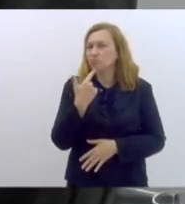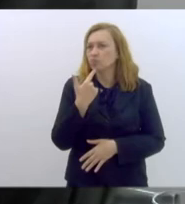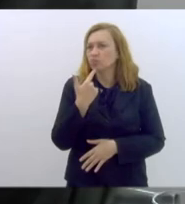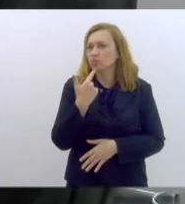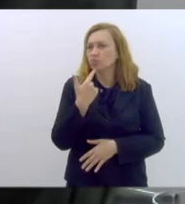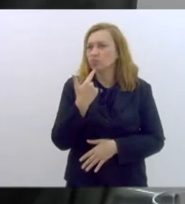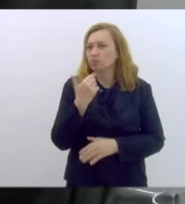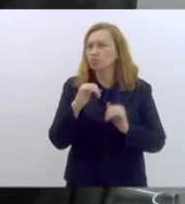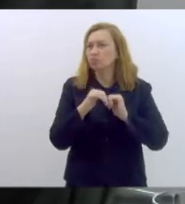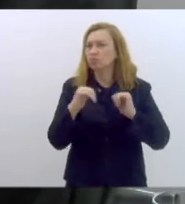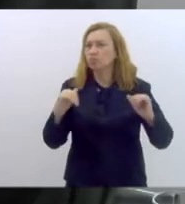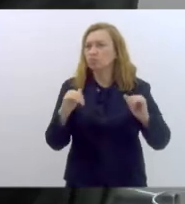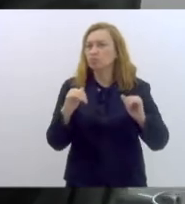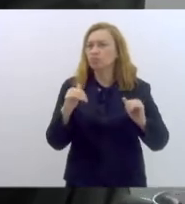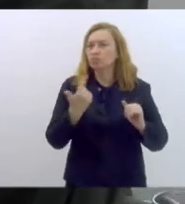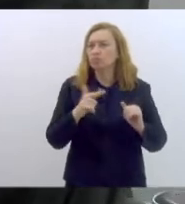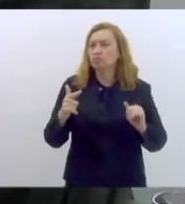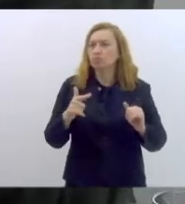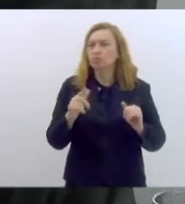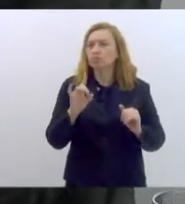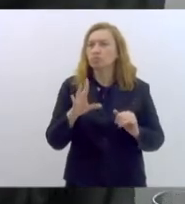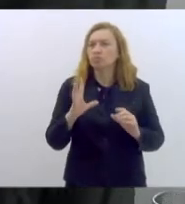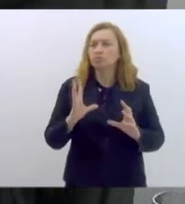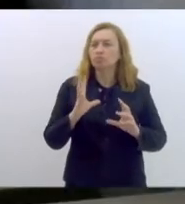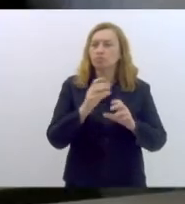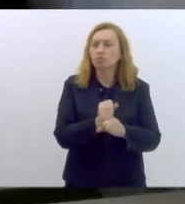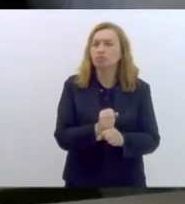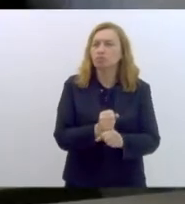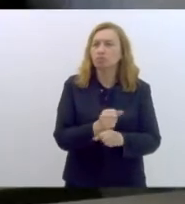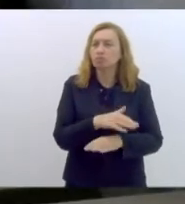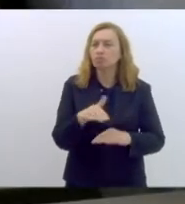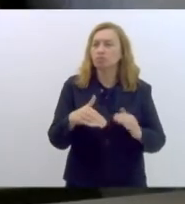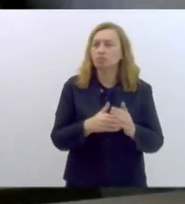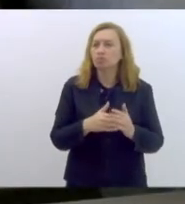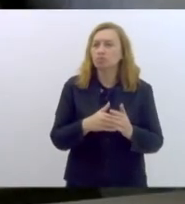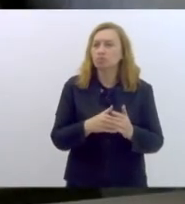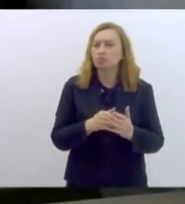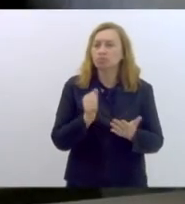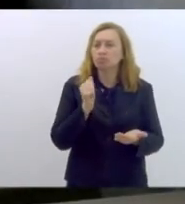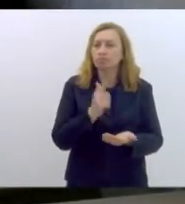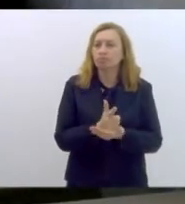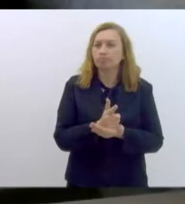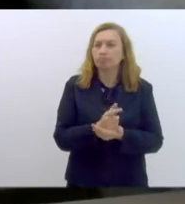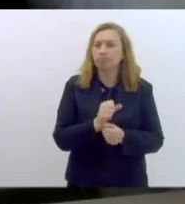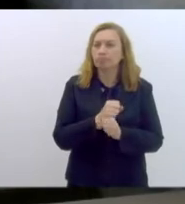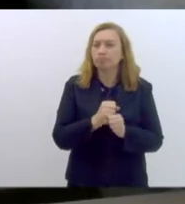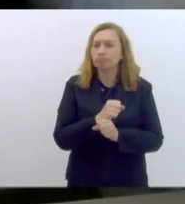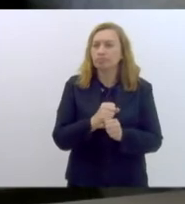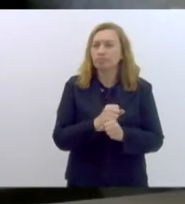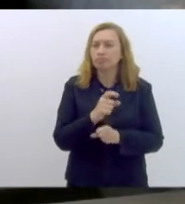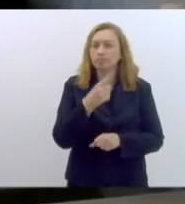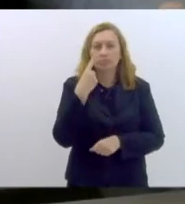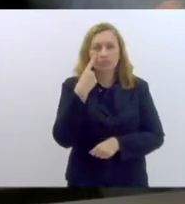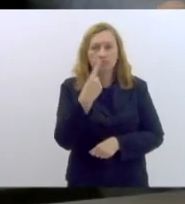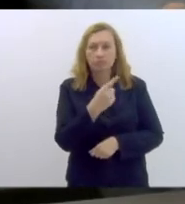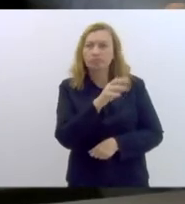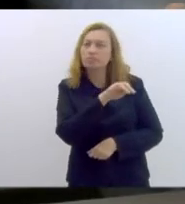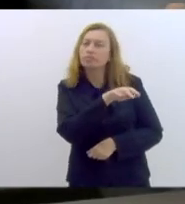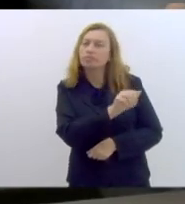É separado aqui, a gente não tem. A gente só tem o valor total que o Estado vai pagar por ano, mas Gabriela, aberto por contrato, por favor, a gente não tem